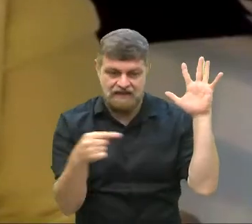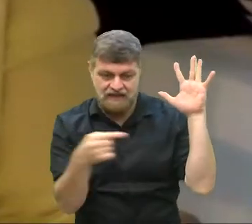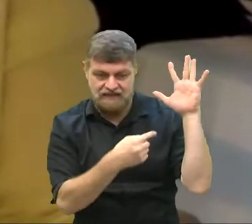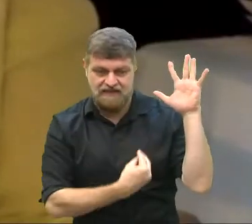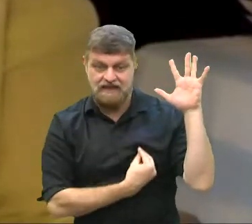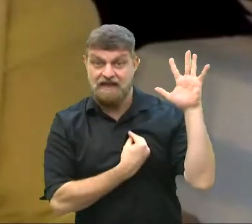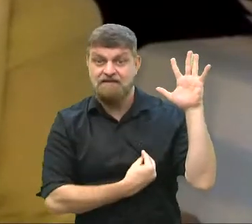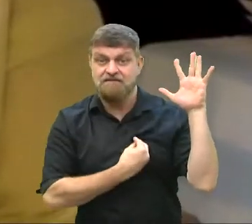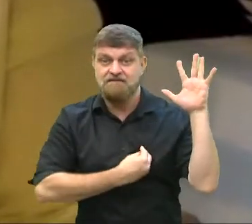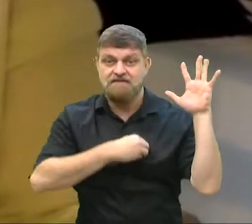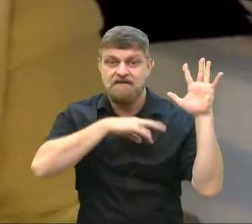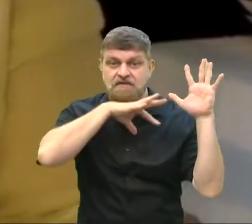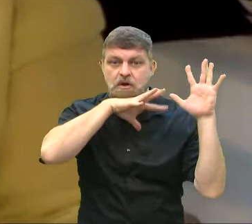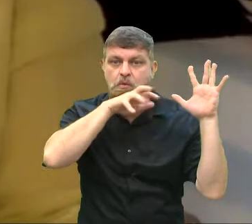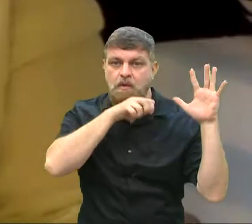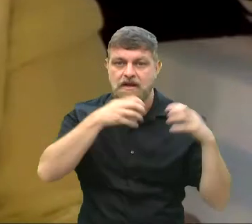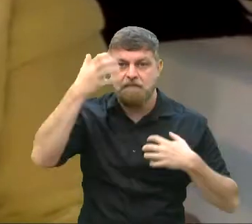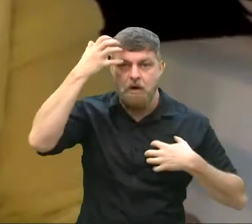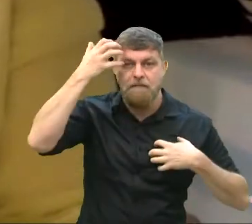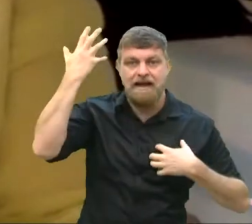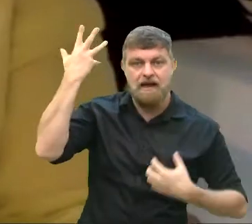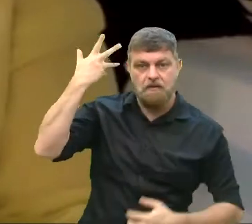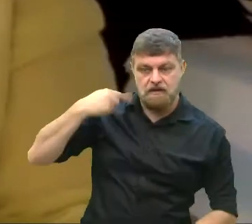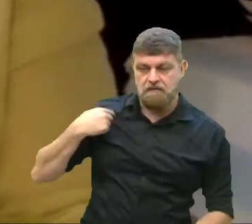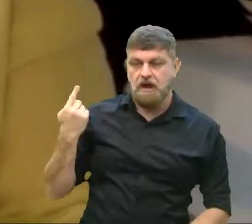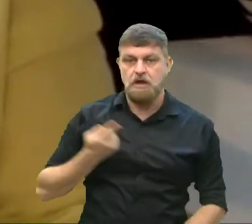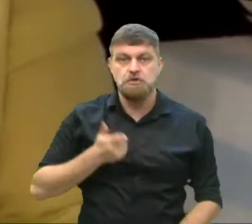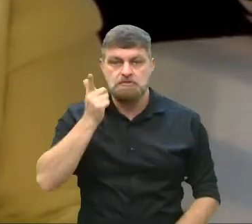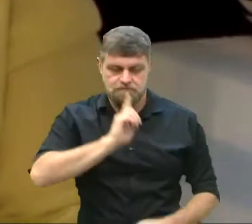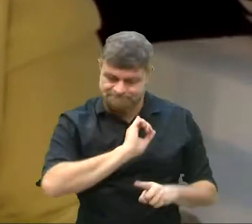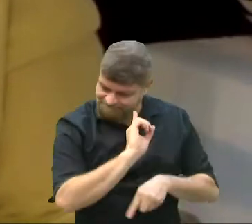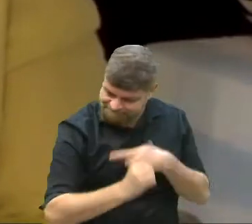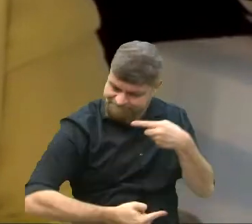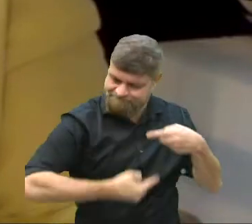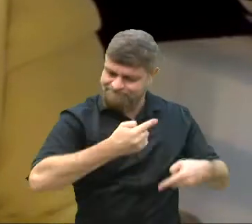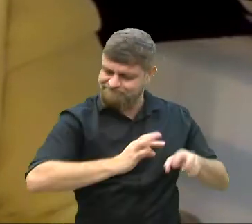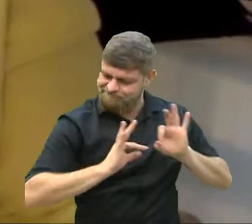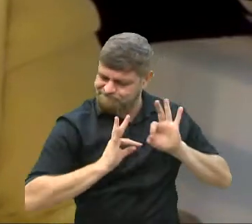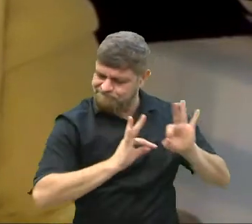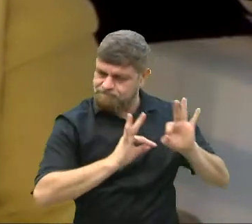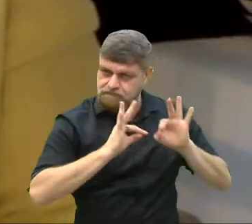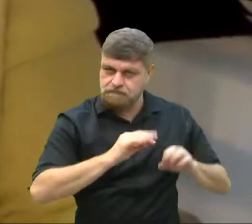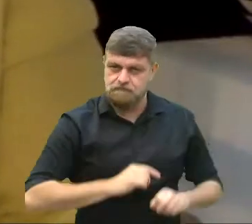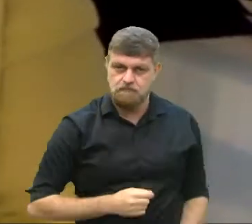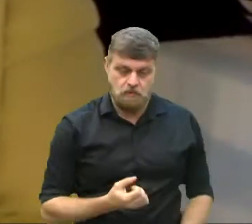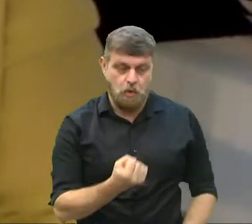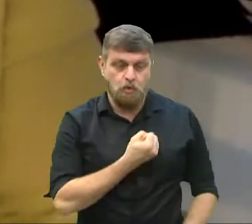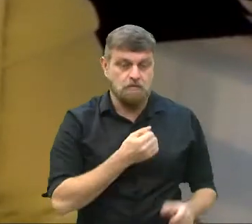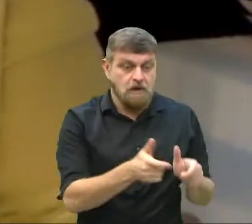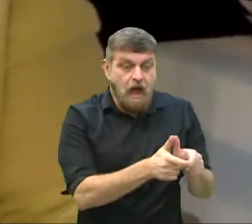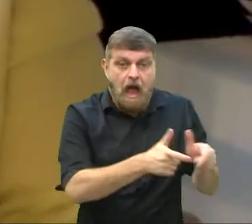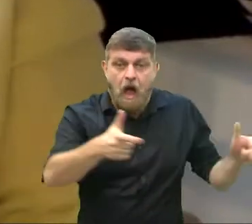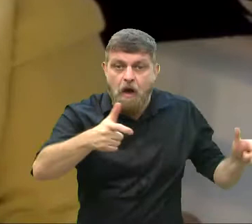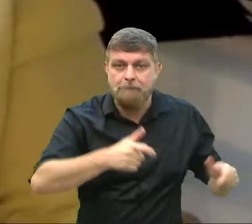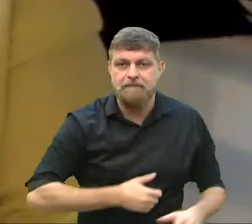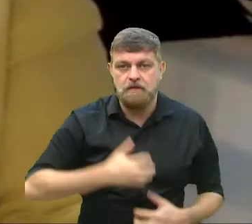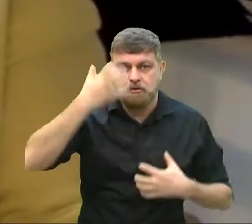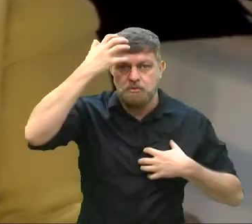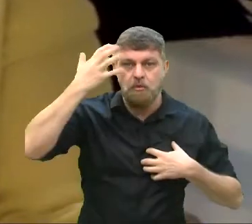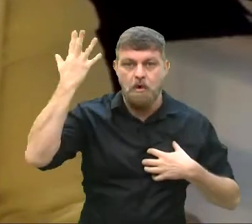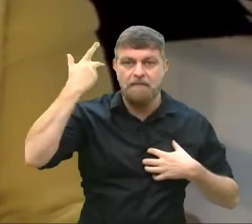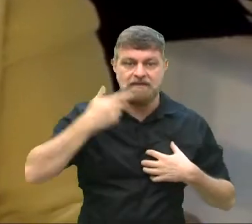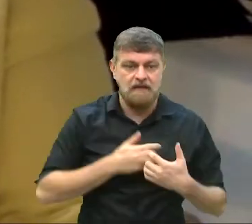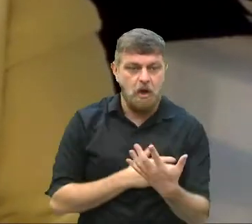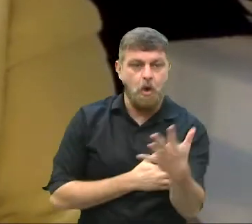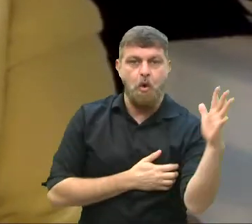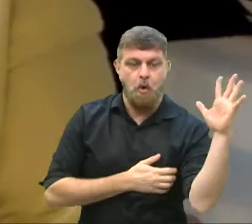dessa espécie. Então, nós conseguimos muitos bons resultados na recuperação da espécie e do